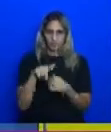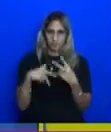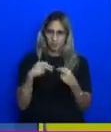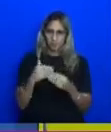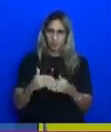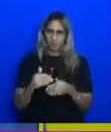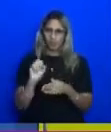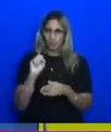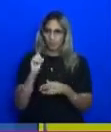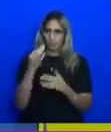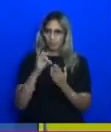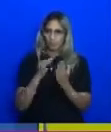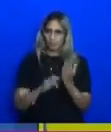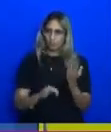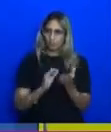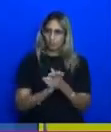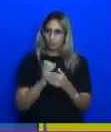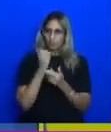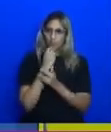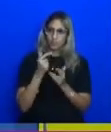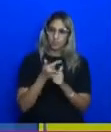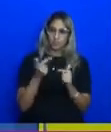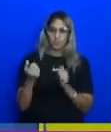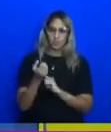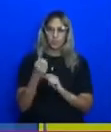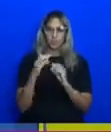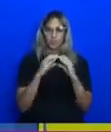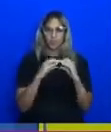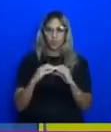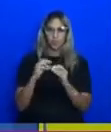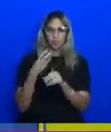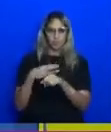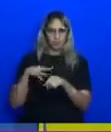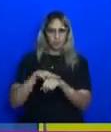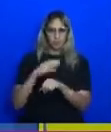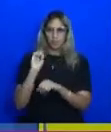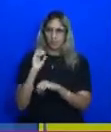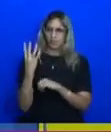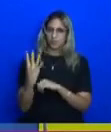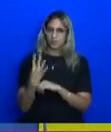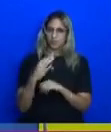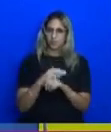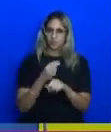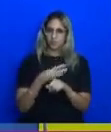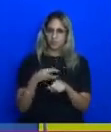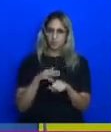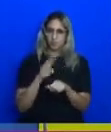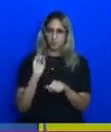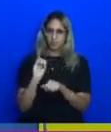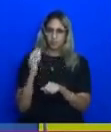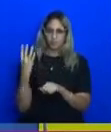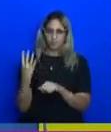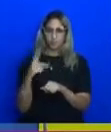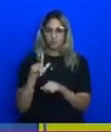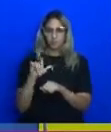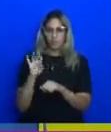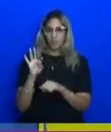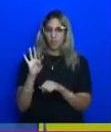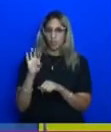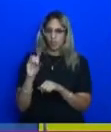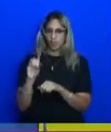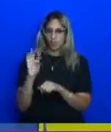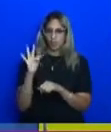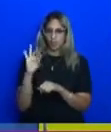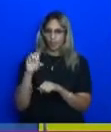11 acertos. Boa sorte. Bola marrom 04. Marrom número 04. Loto Fácil conta